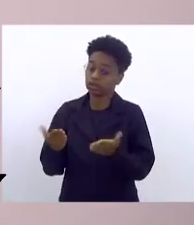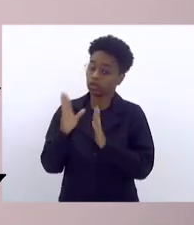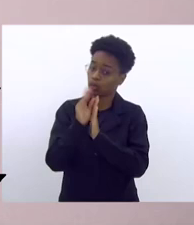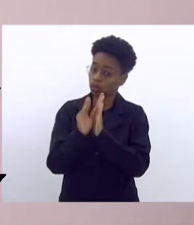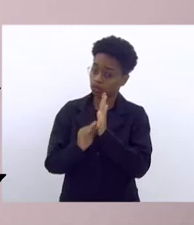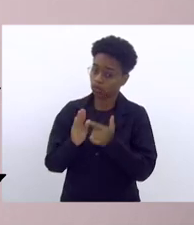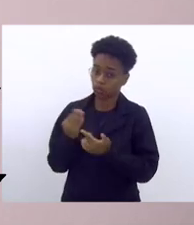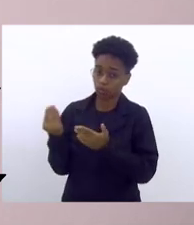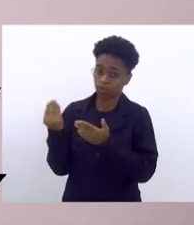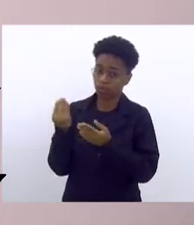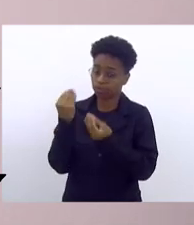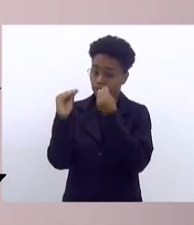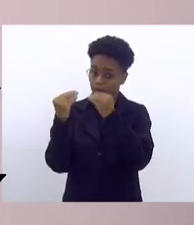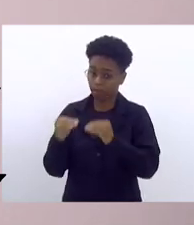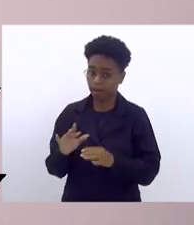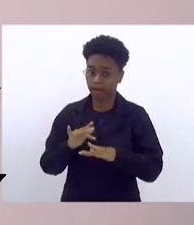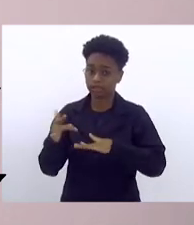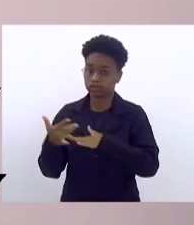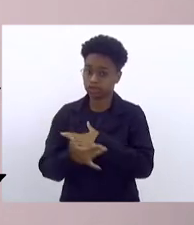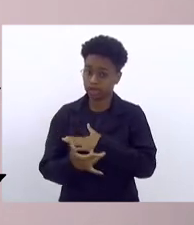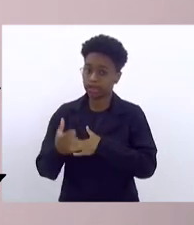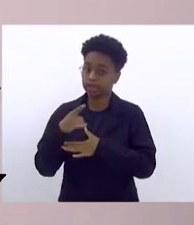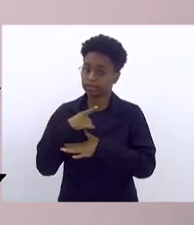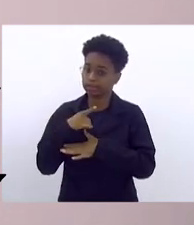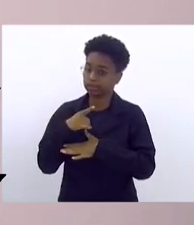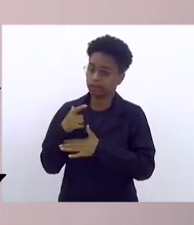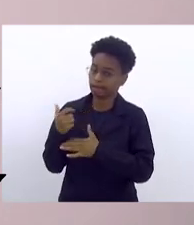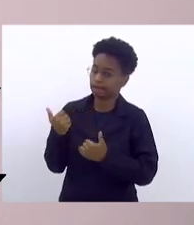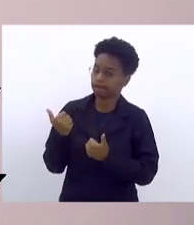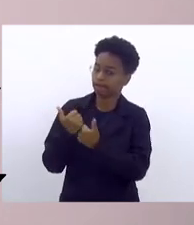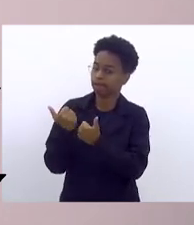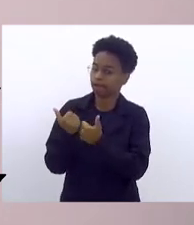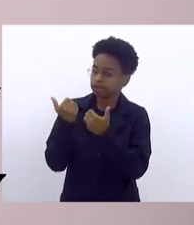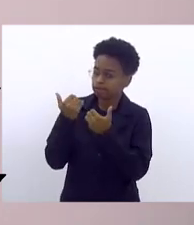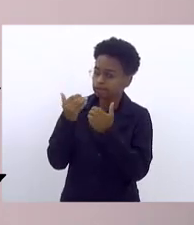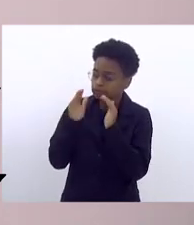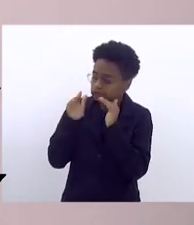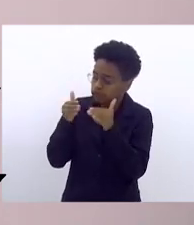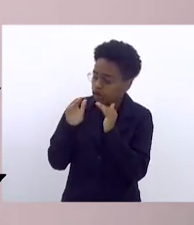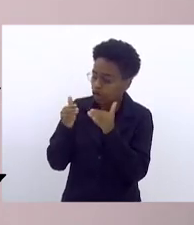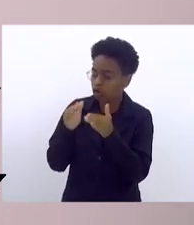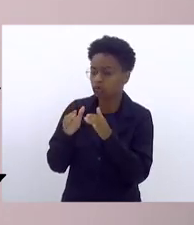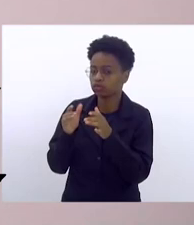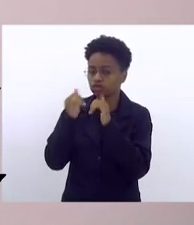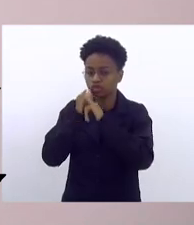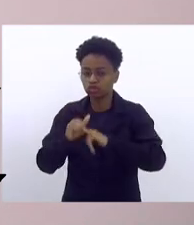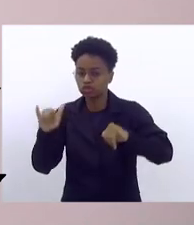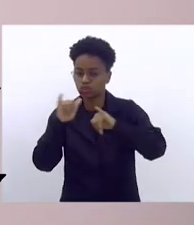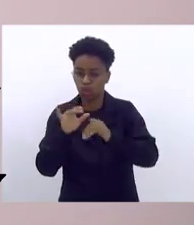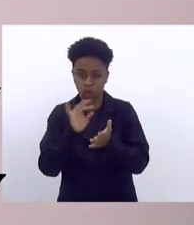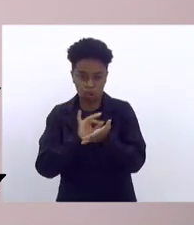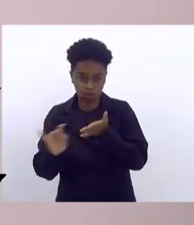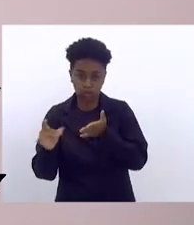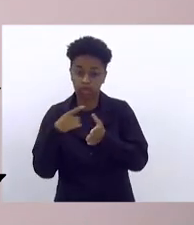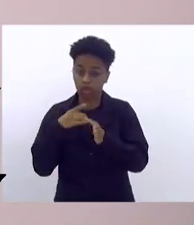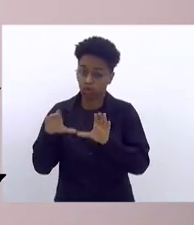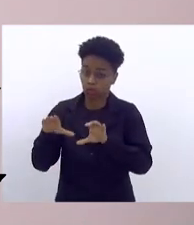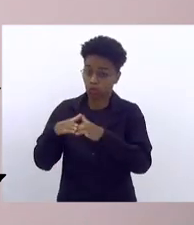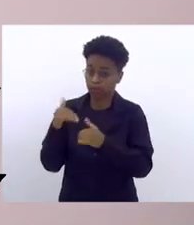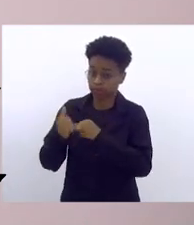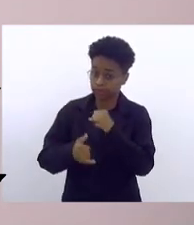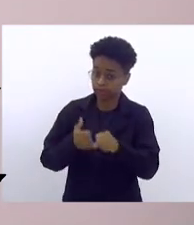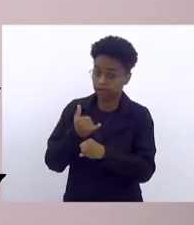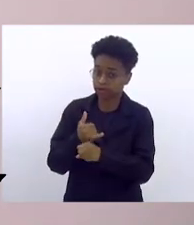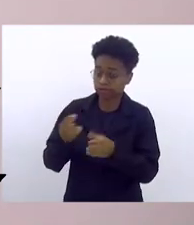nutridos e guiados por discursos de ódio em grupos de internet que agregam meninos jovens